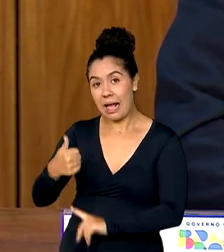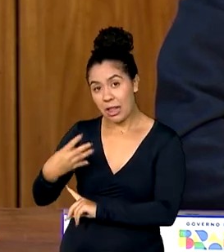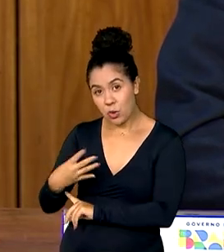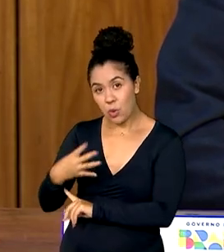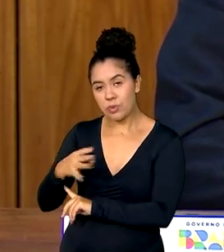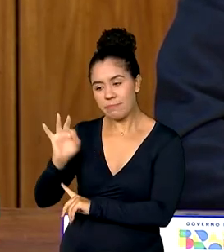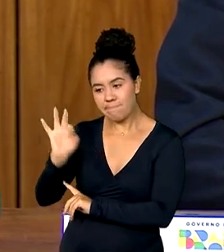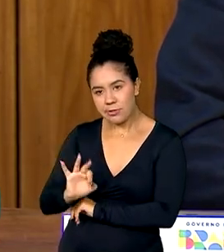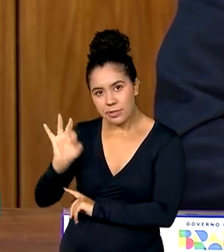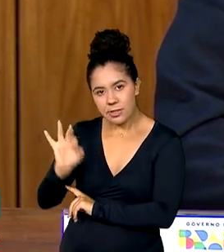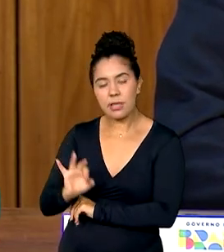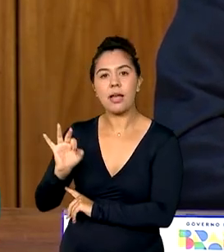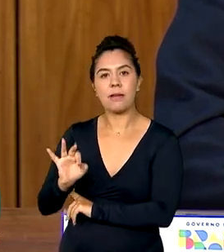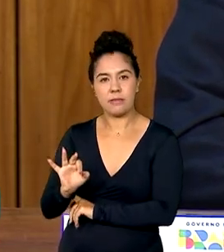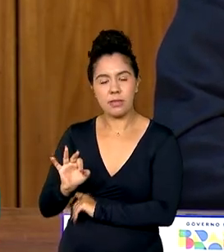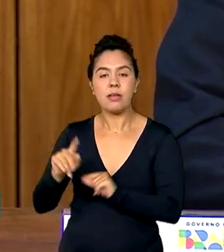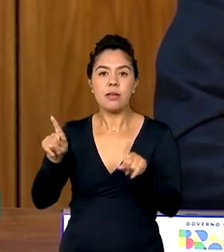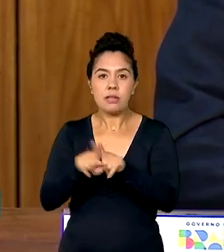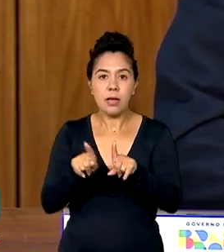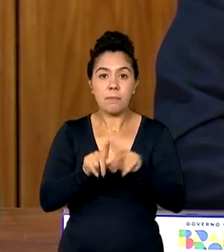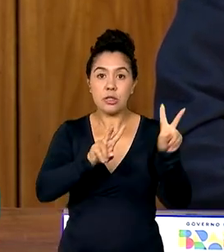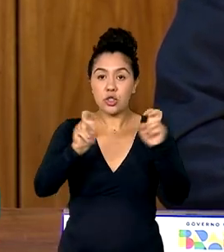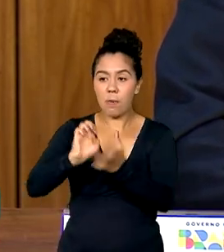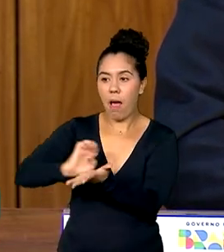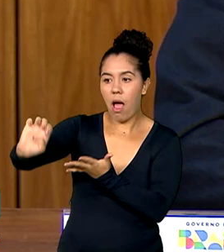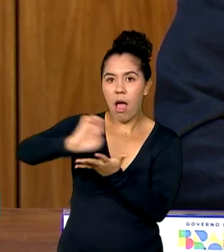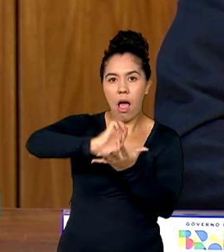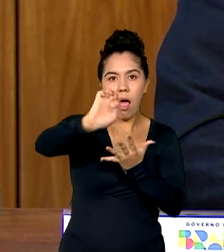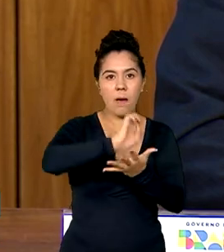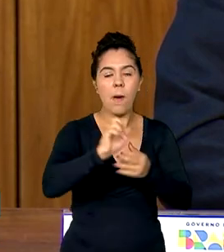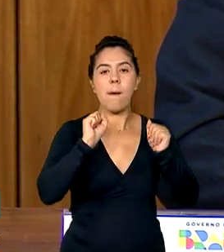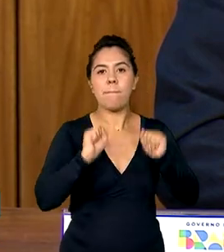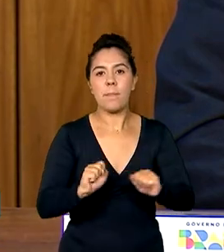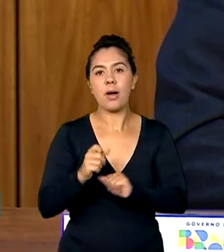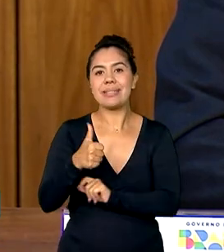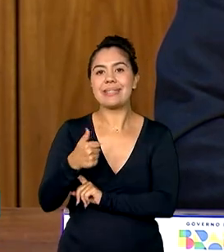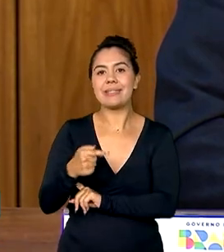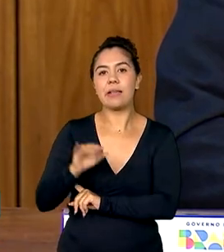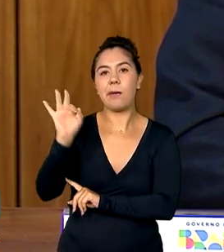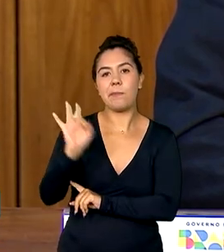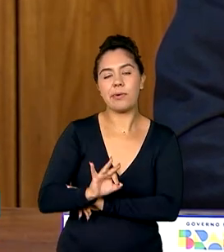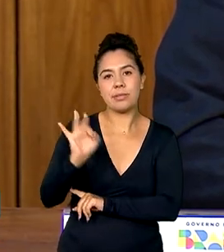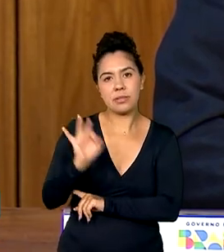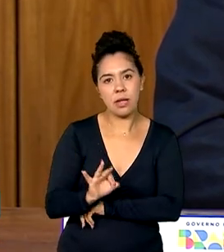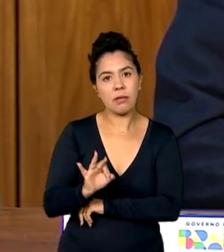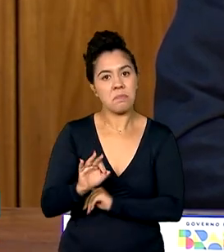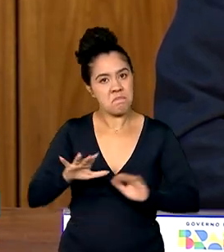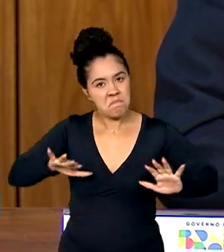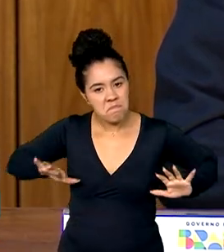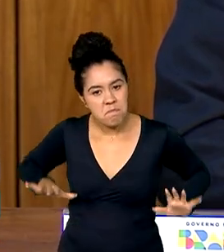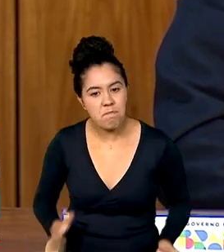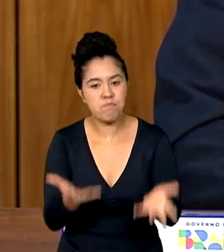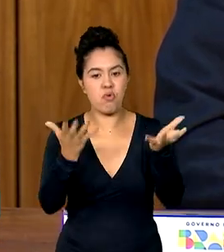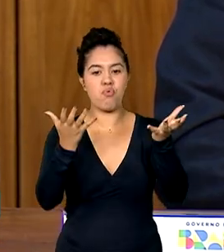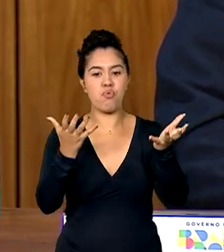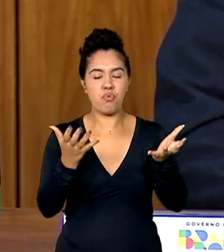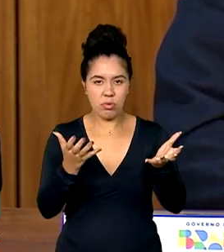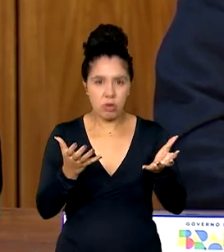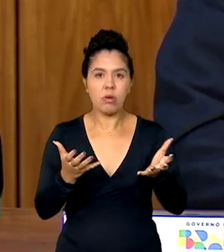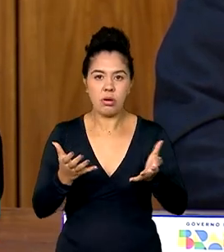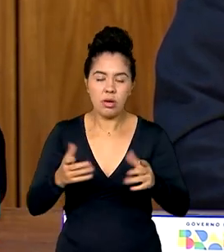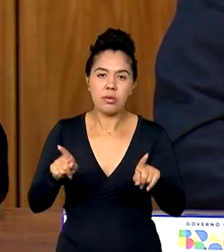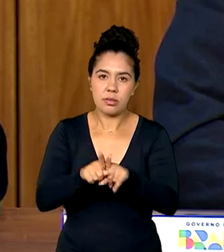mais, e as exportações 17% a mais. Então, vai dar um impulso nos investimentos e